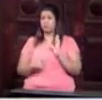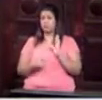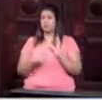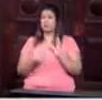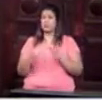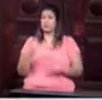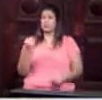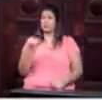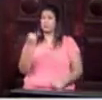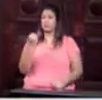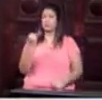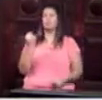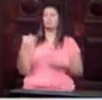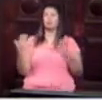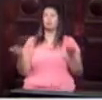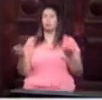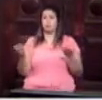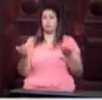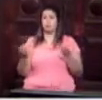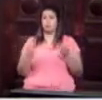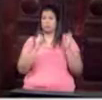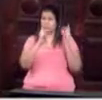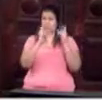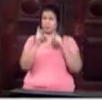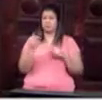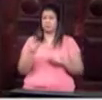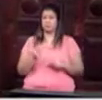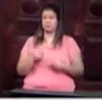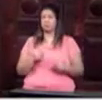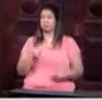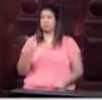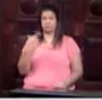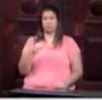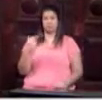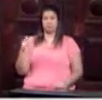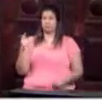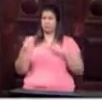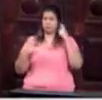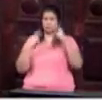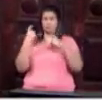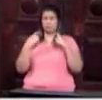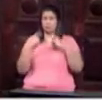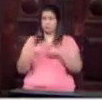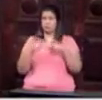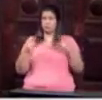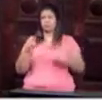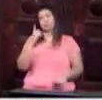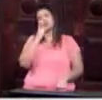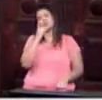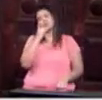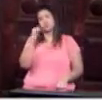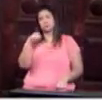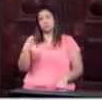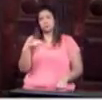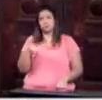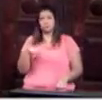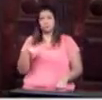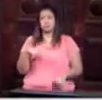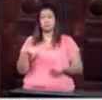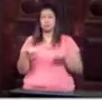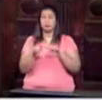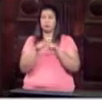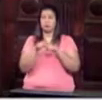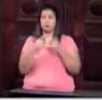os importados. De qualquer forma, os importados não estão dentro da pactuação que a grande maioria dos deputados e deputadas fizeram aqui. Queria ainda